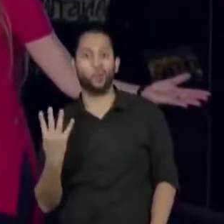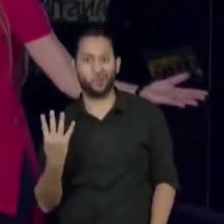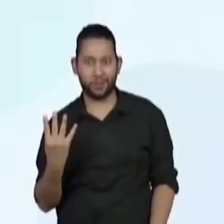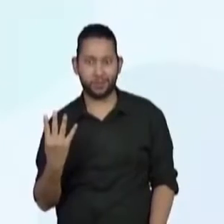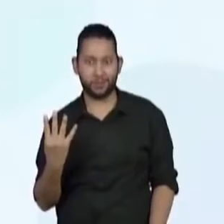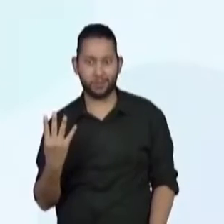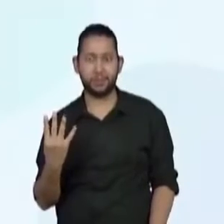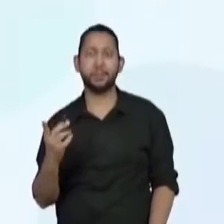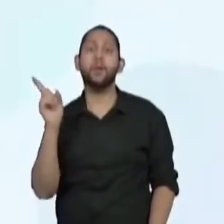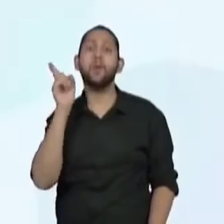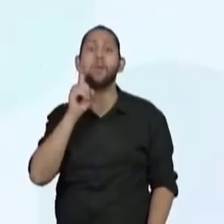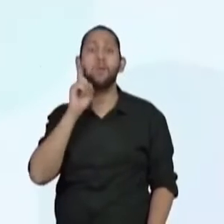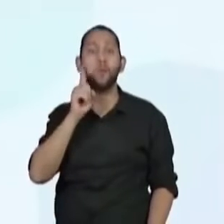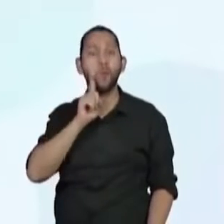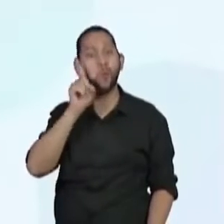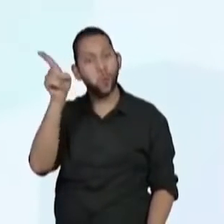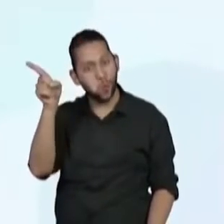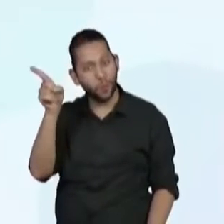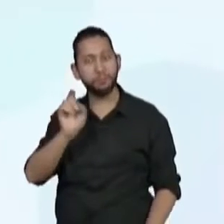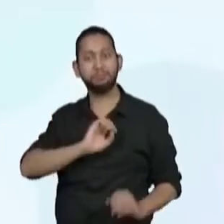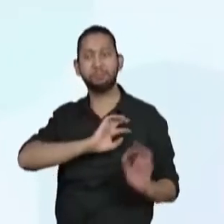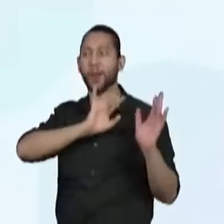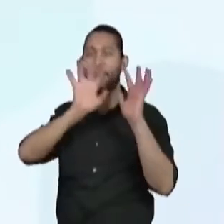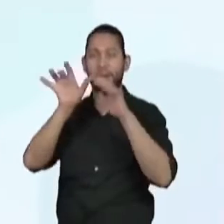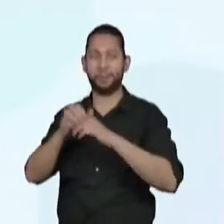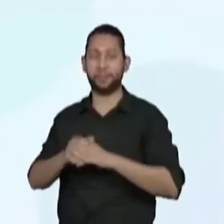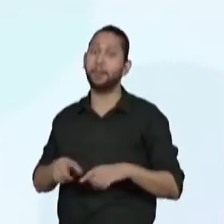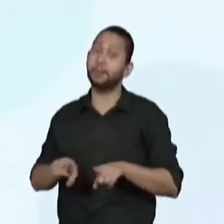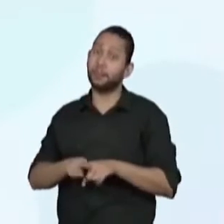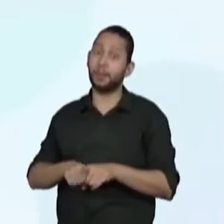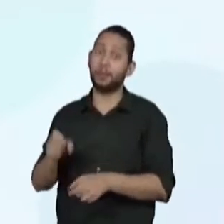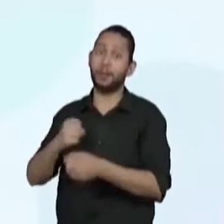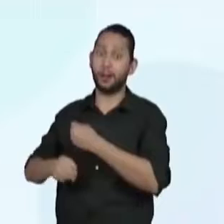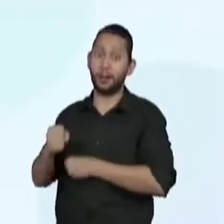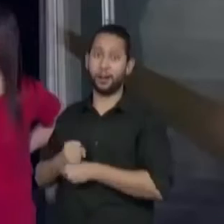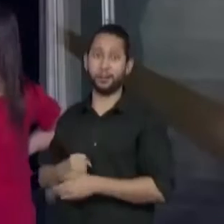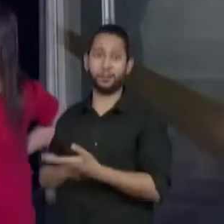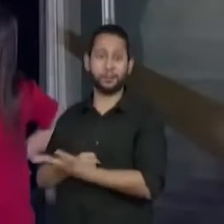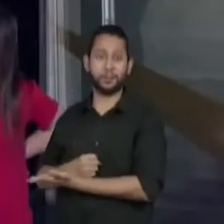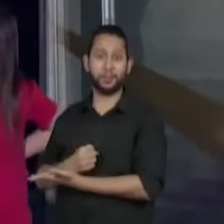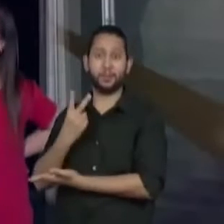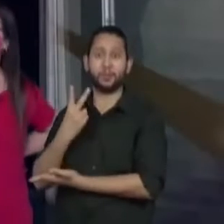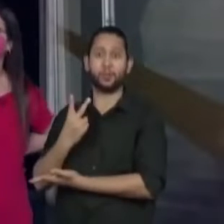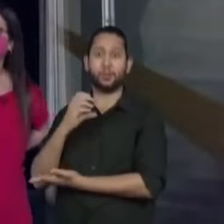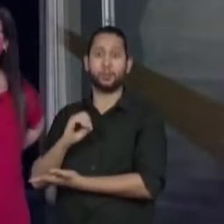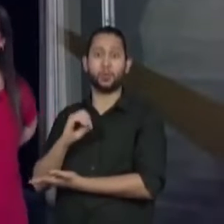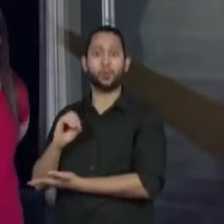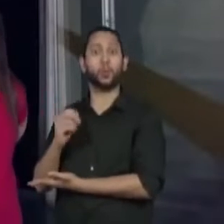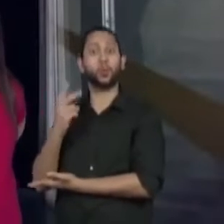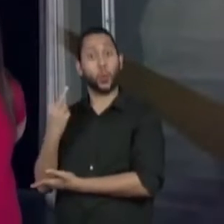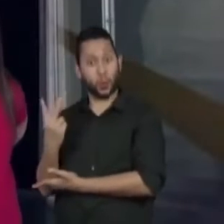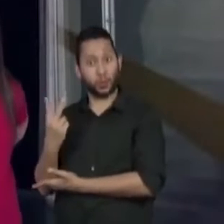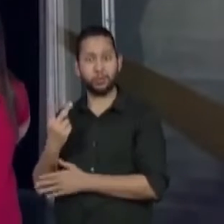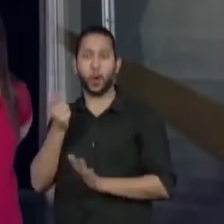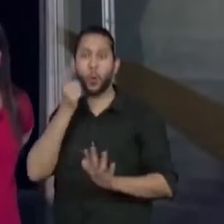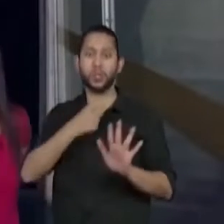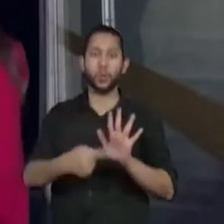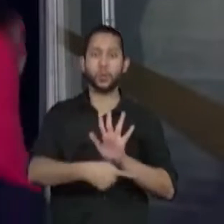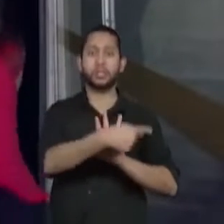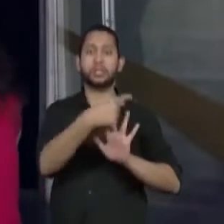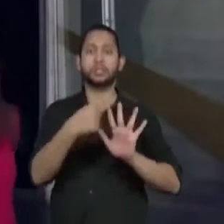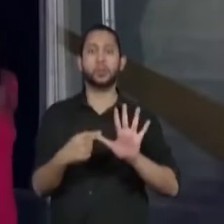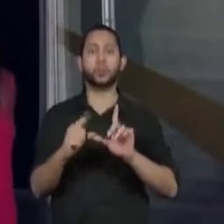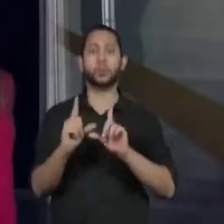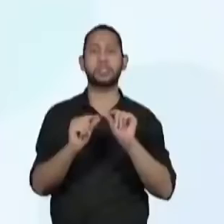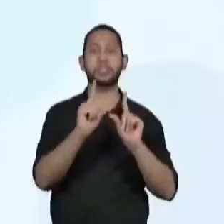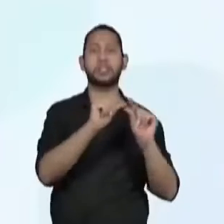1994, lá nos Estados Unidos. Bem bacana. E em 2002, o Brasil conseguiu o título de pentacampeão mundial aí das Copas